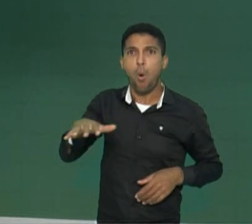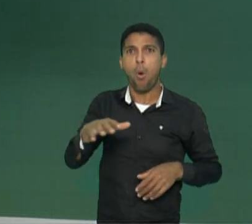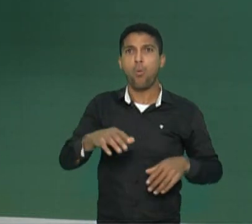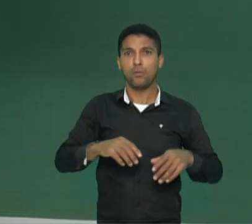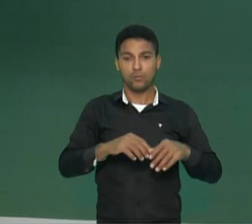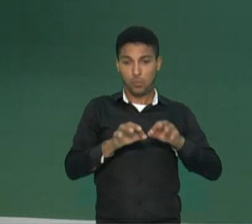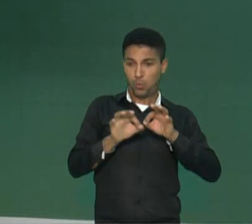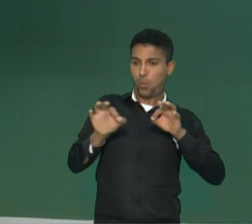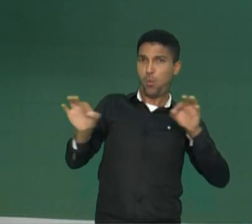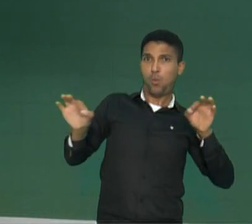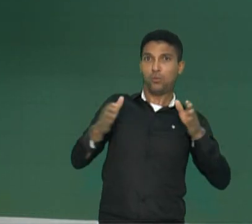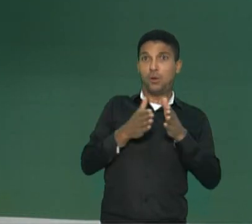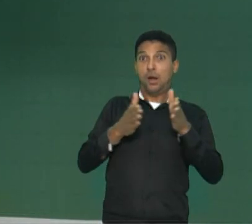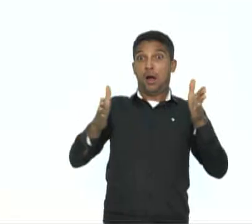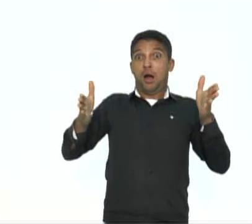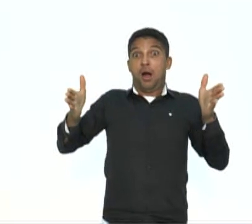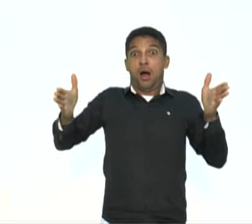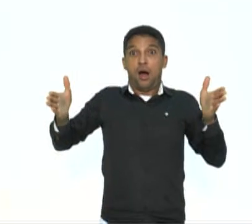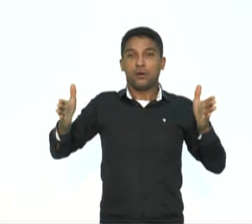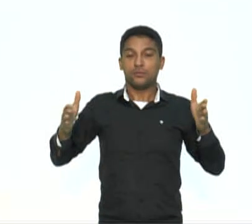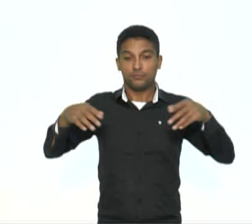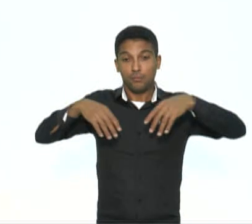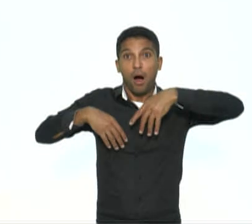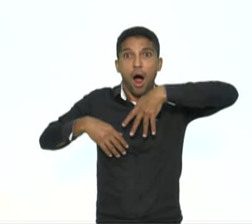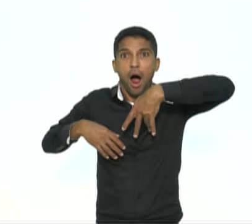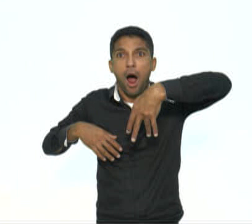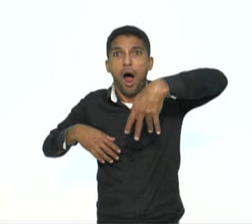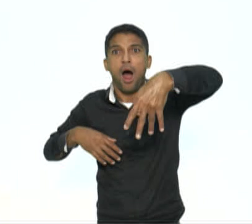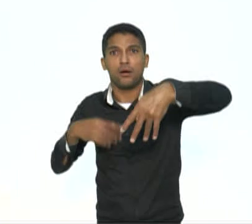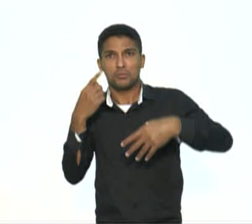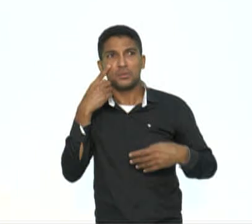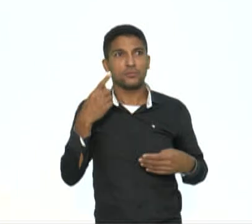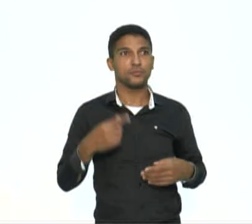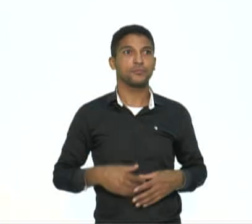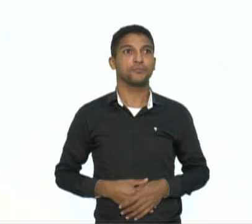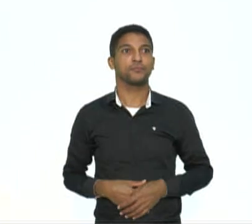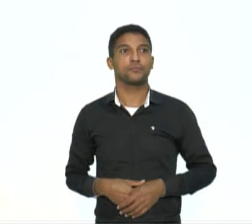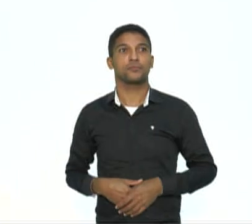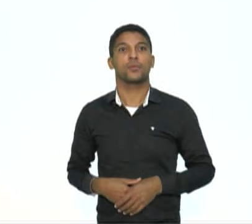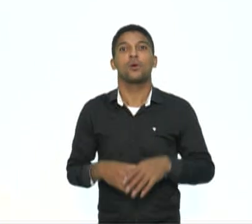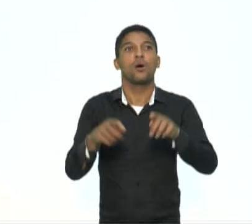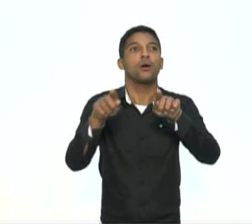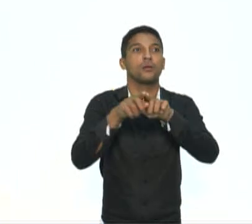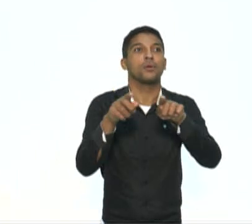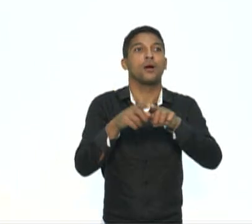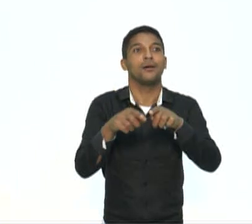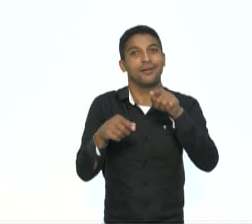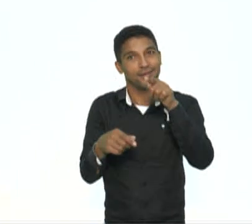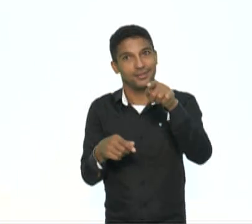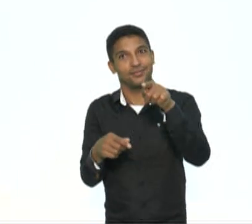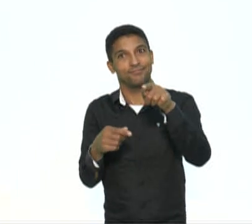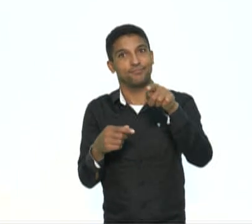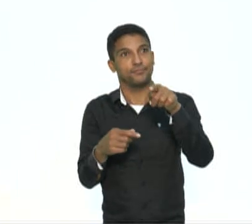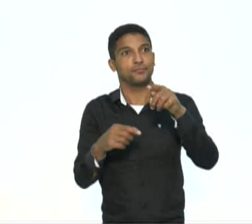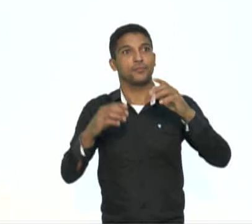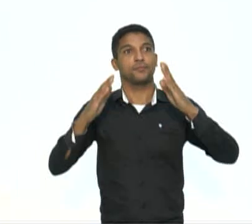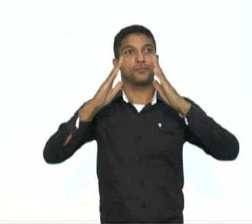tá? Então, aí também, essa famosa Notre Dame, aquela que pegou fogo, há uns anos